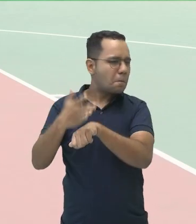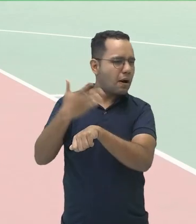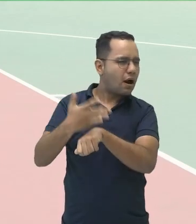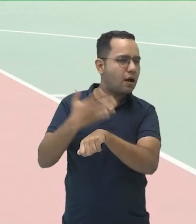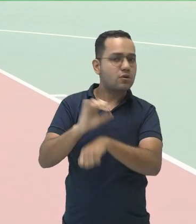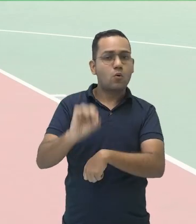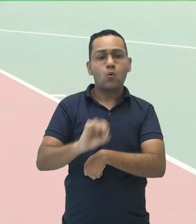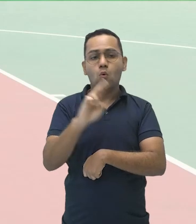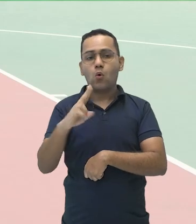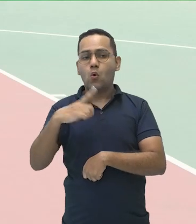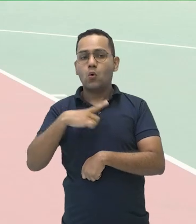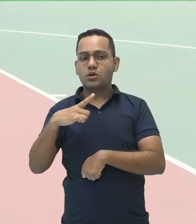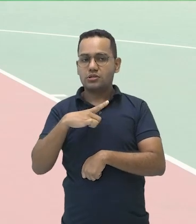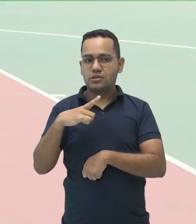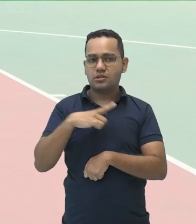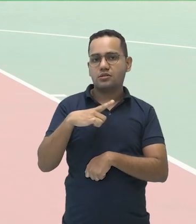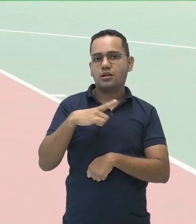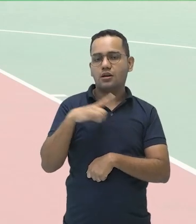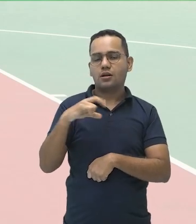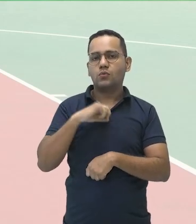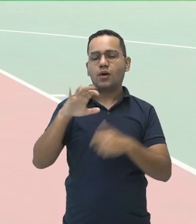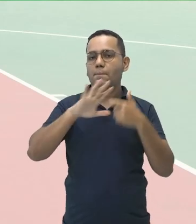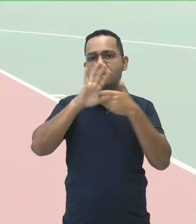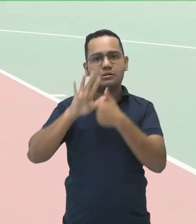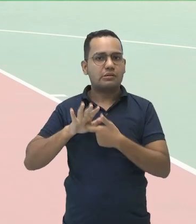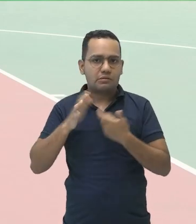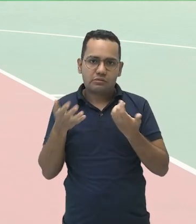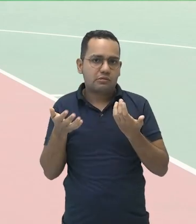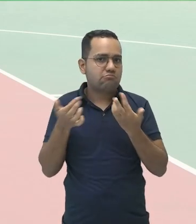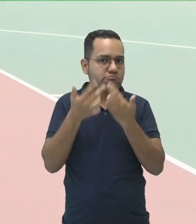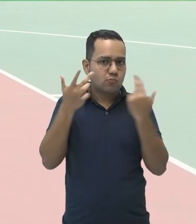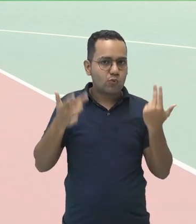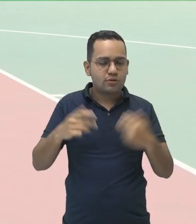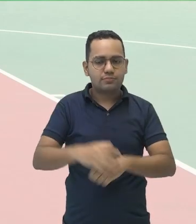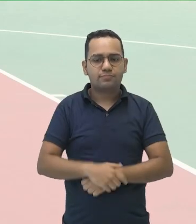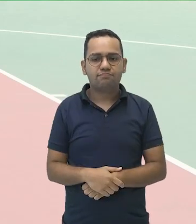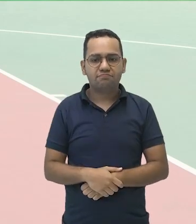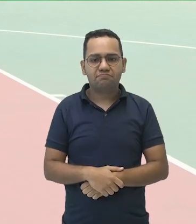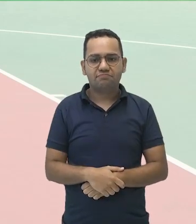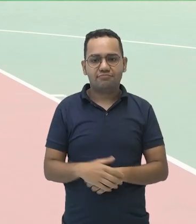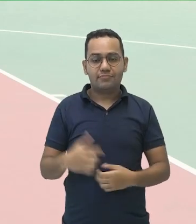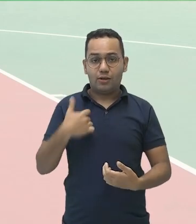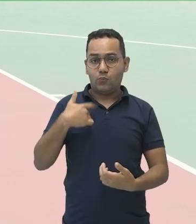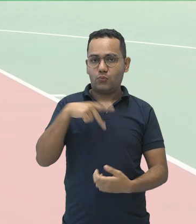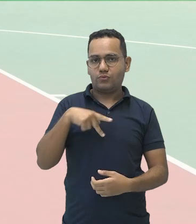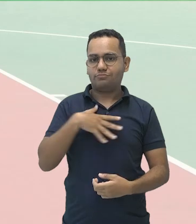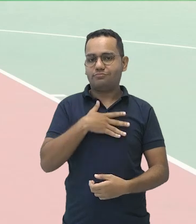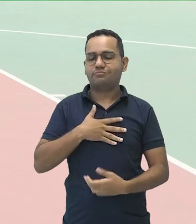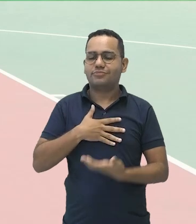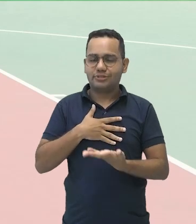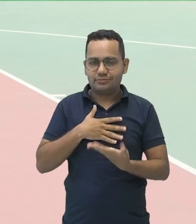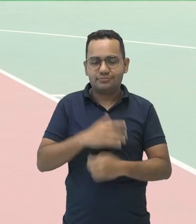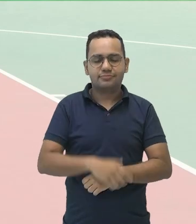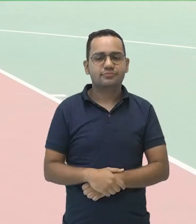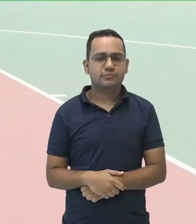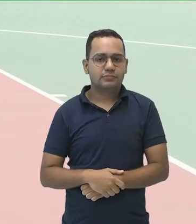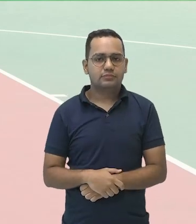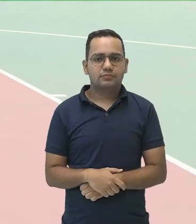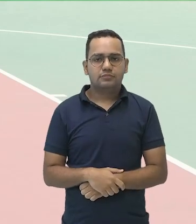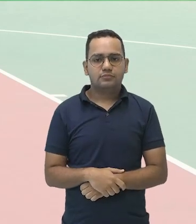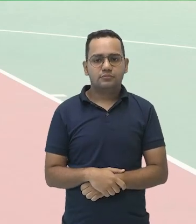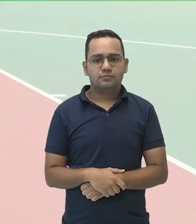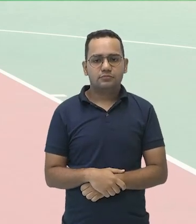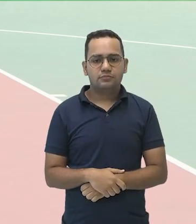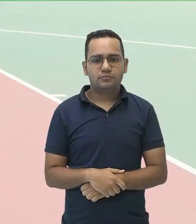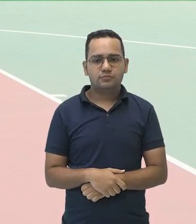a alguma apresentação esportiva. Eu tenho certeza que vocês gostam, porque eu gosto bastante. Então, observem aqui